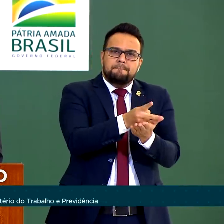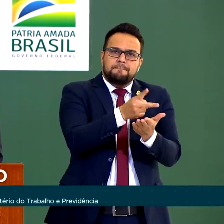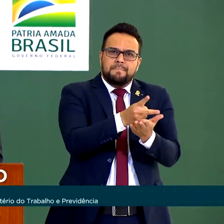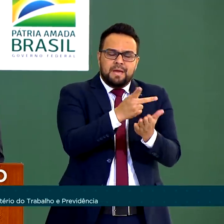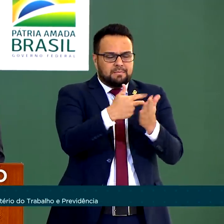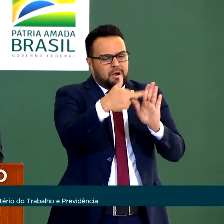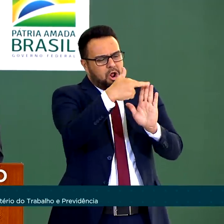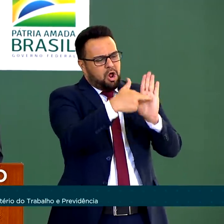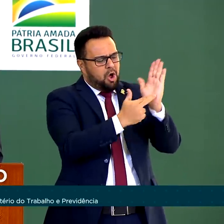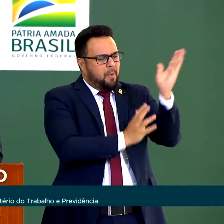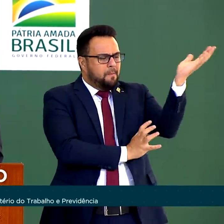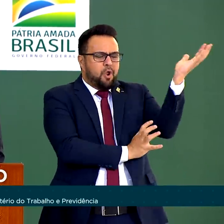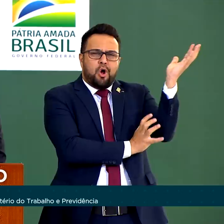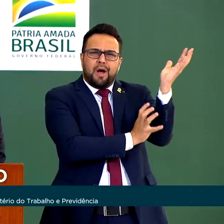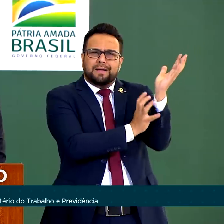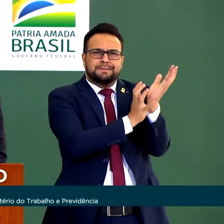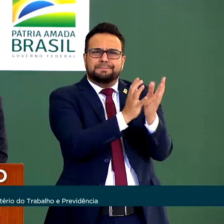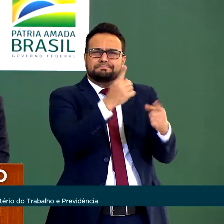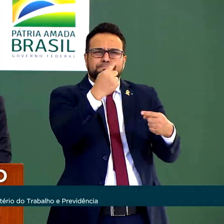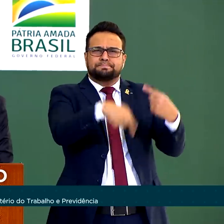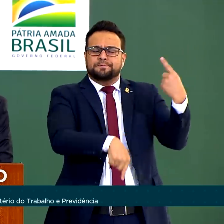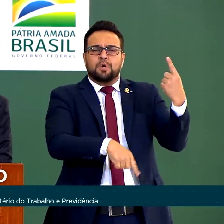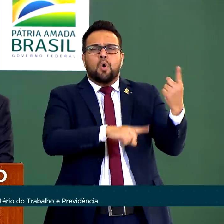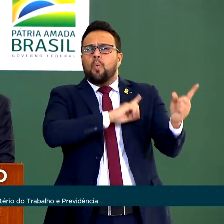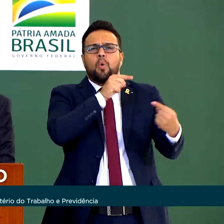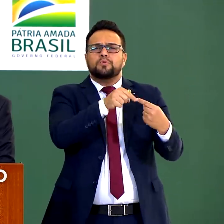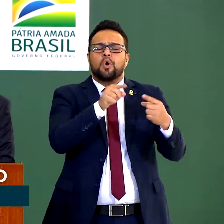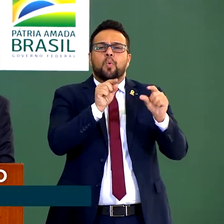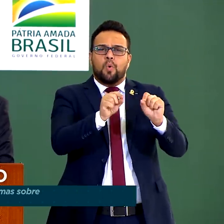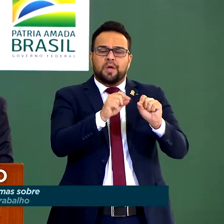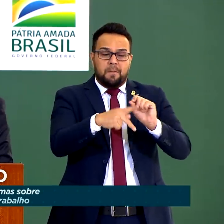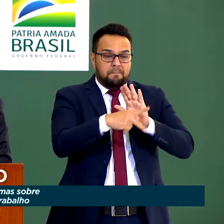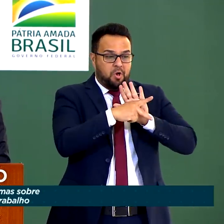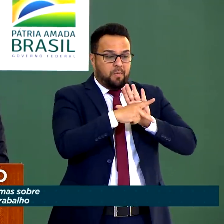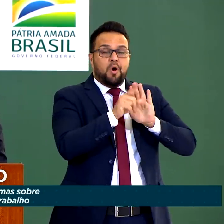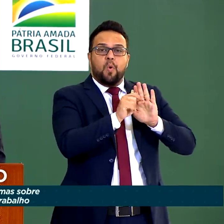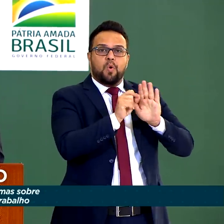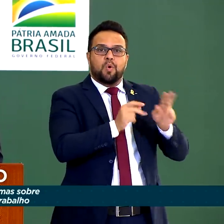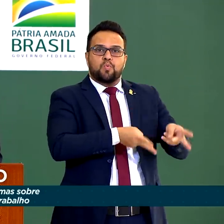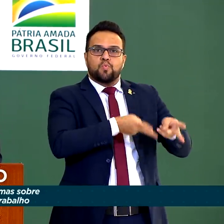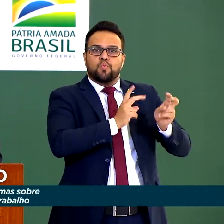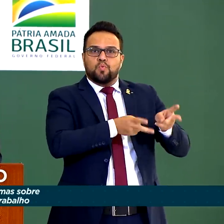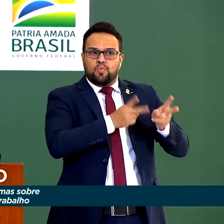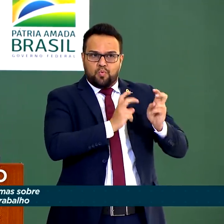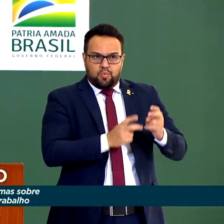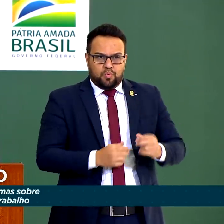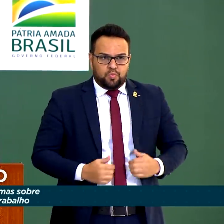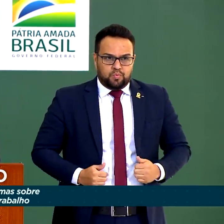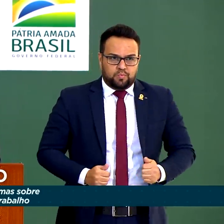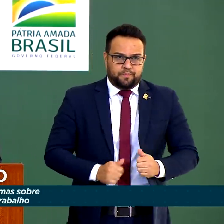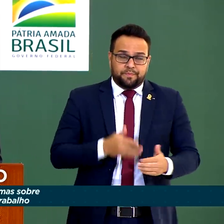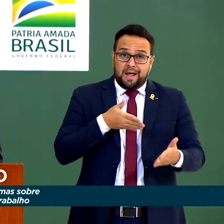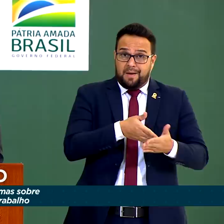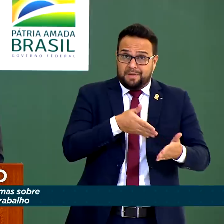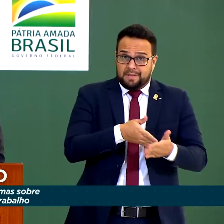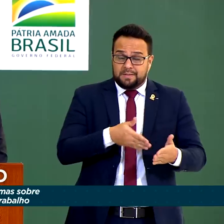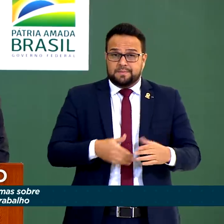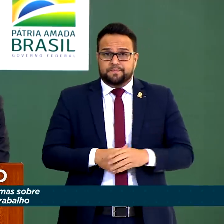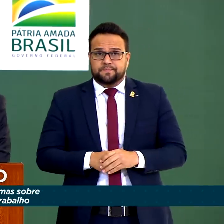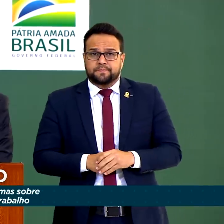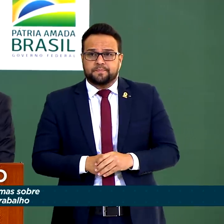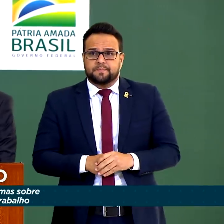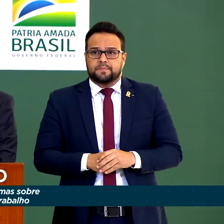cipoal regulatório burocrático que não tem outro objetivo que não seja a própria alimentação conduzimos as